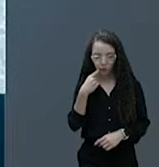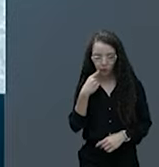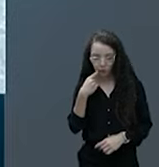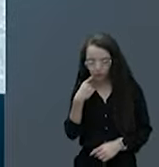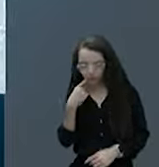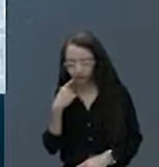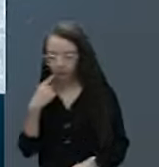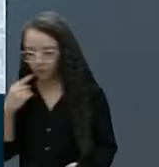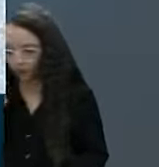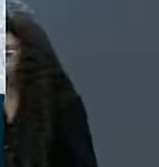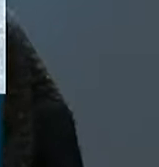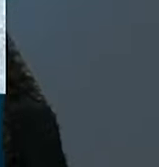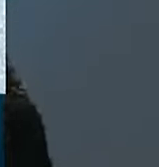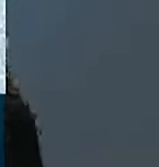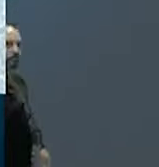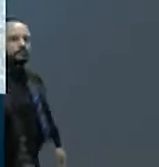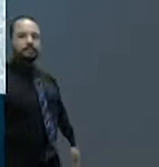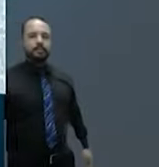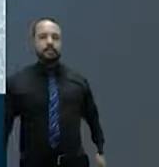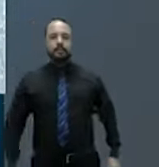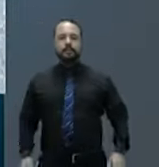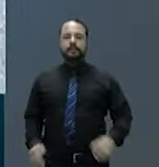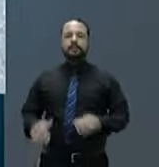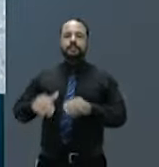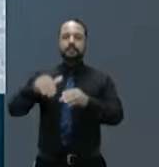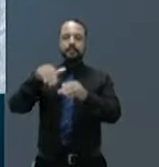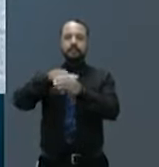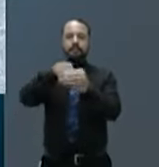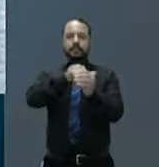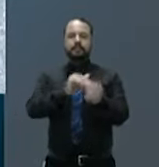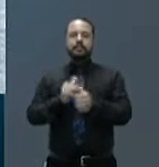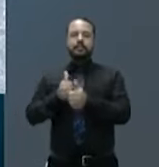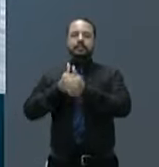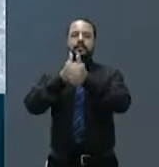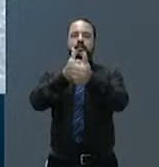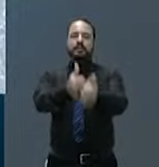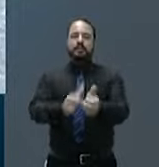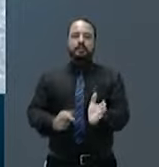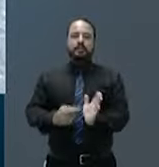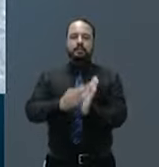eu voto no sentido de acompanhar o